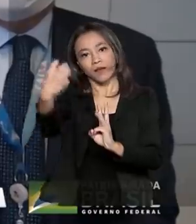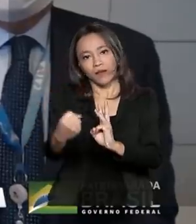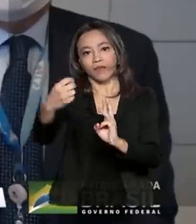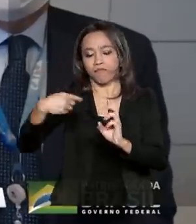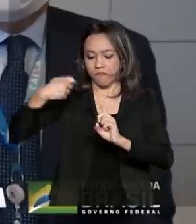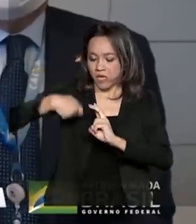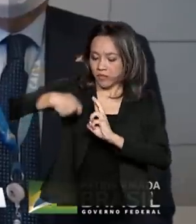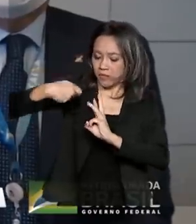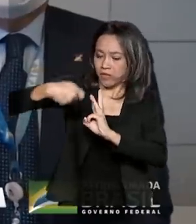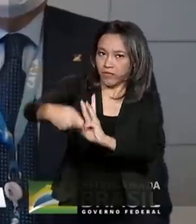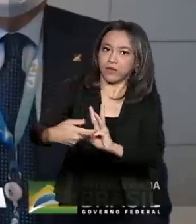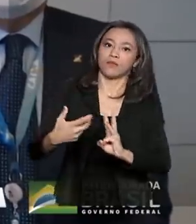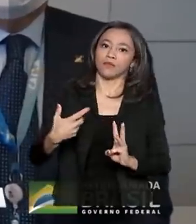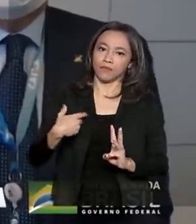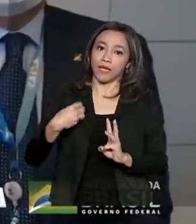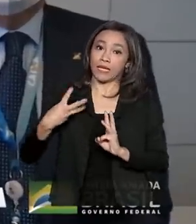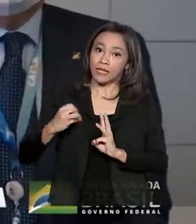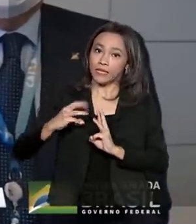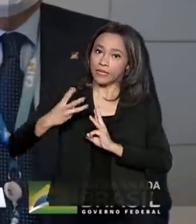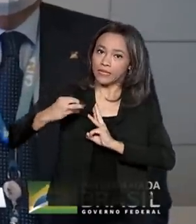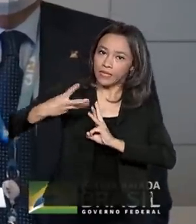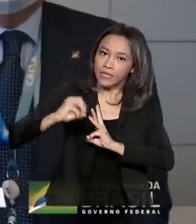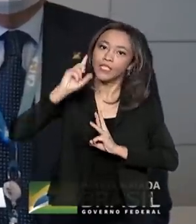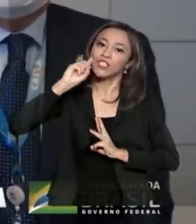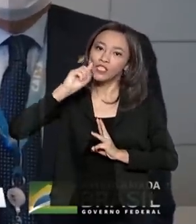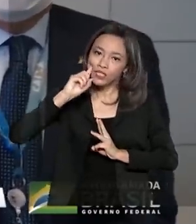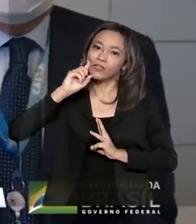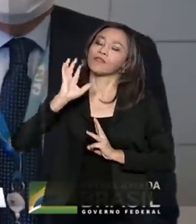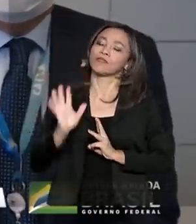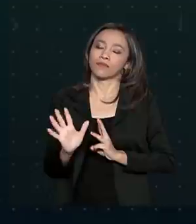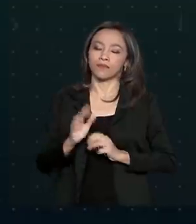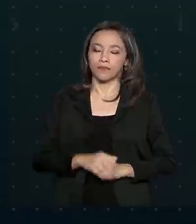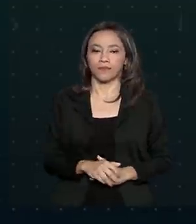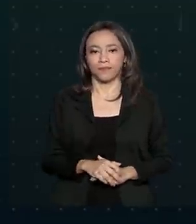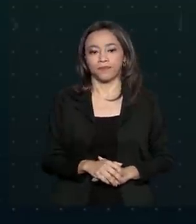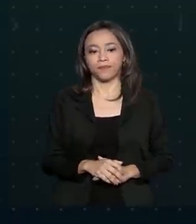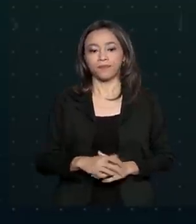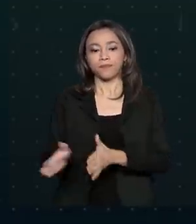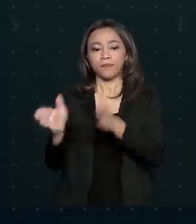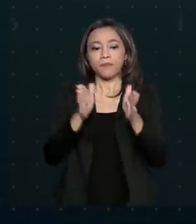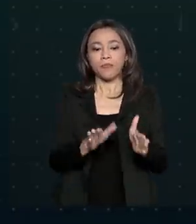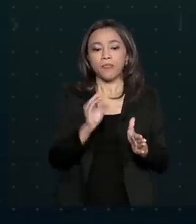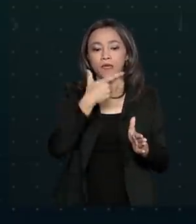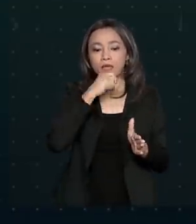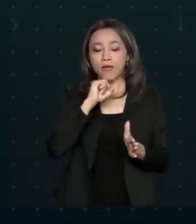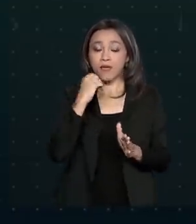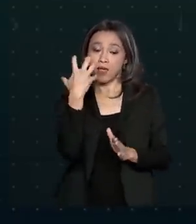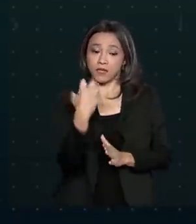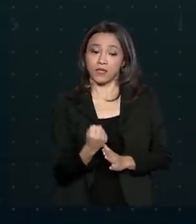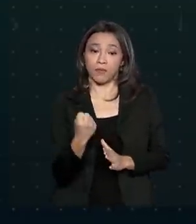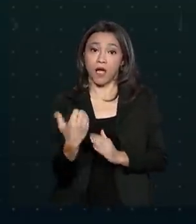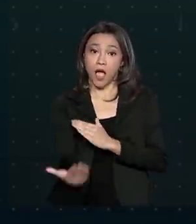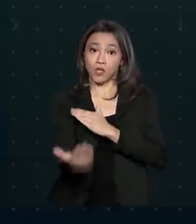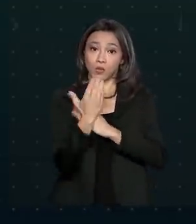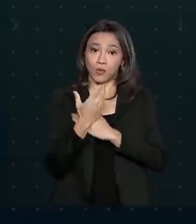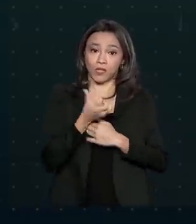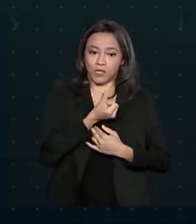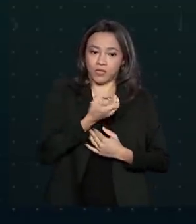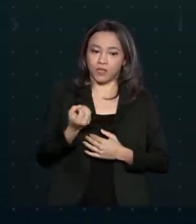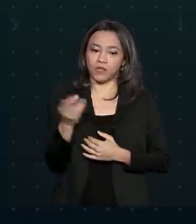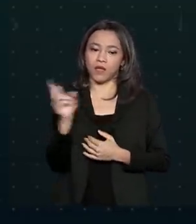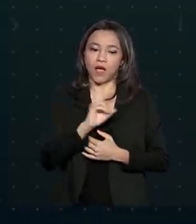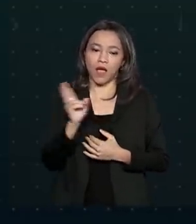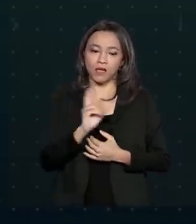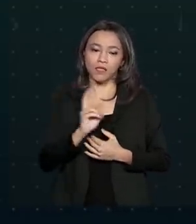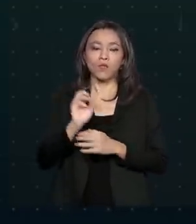parcela, a segunda recebe com 30 dias e a terceira 30 dias posteriores. E quem recebe a ajuda de R$ 600 pela poupança